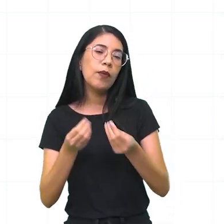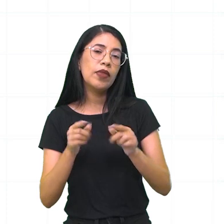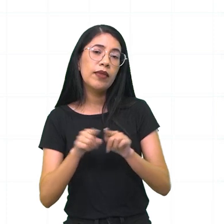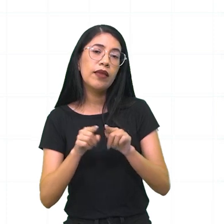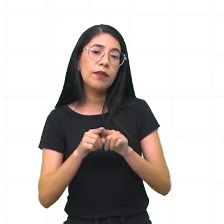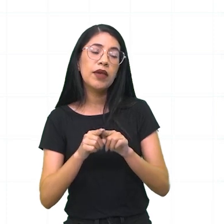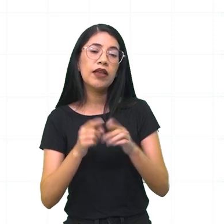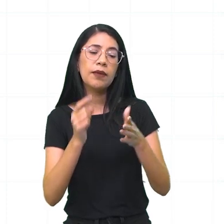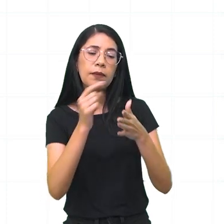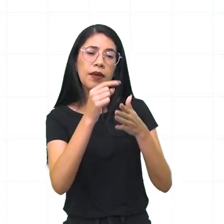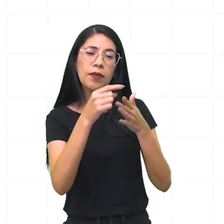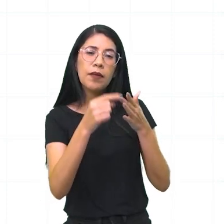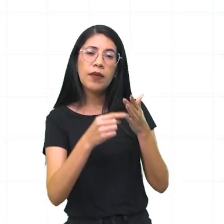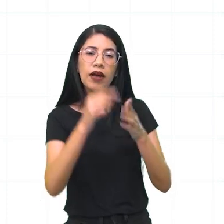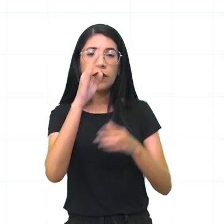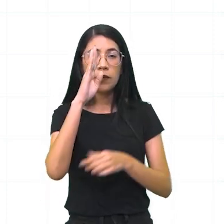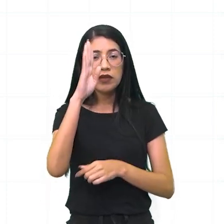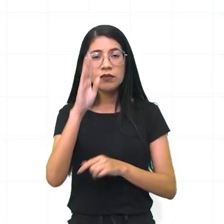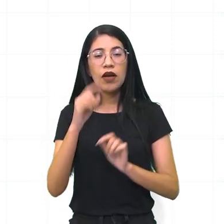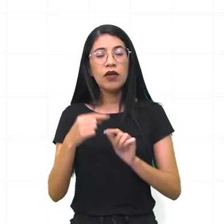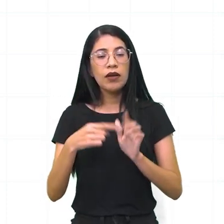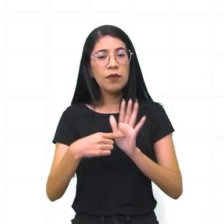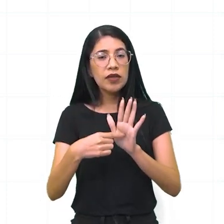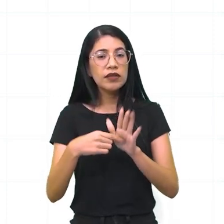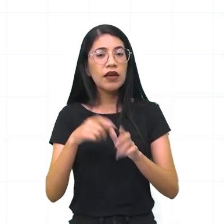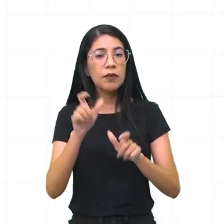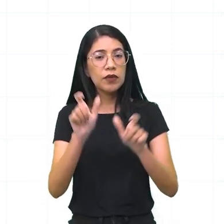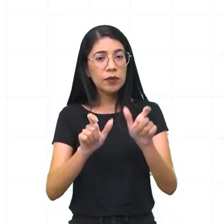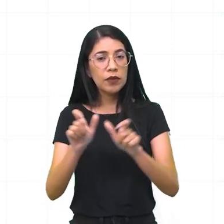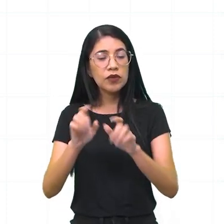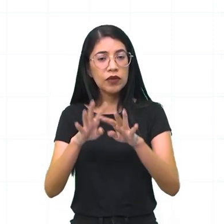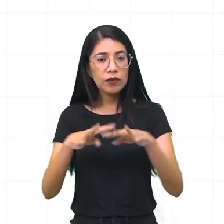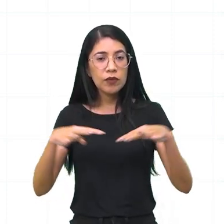dar relevância a isso também para o público, tá?